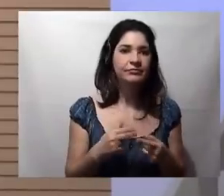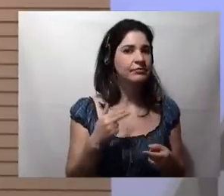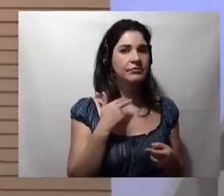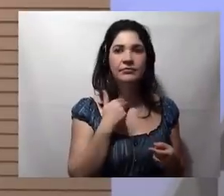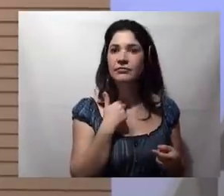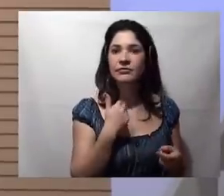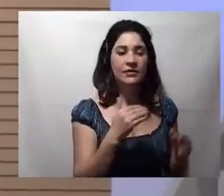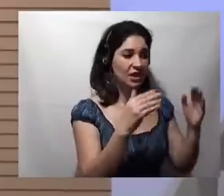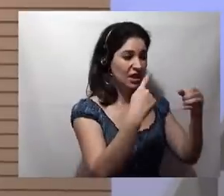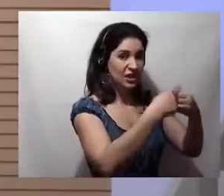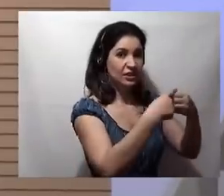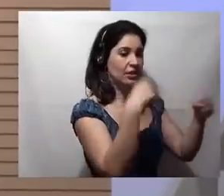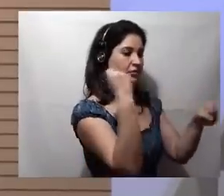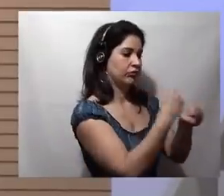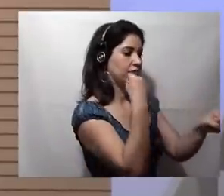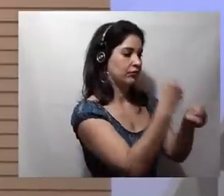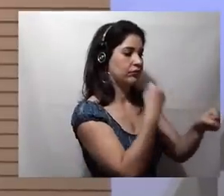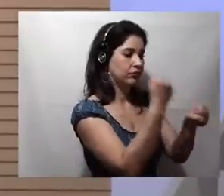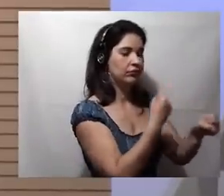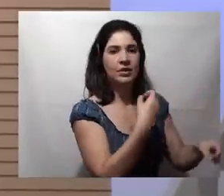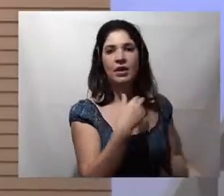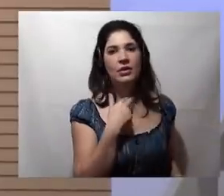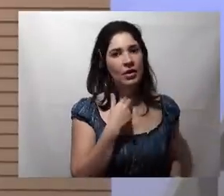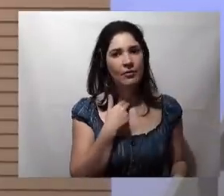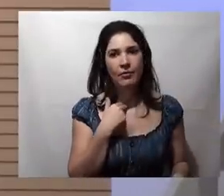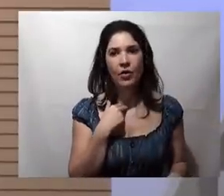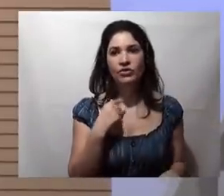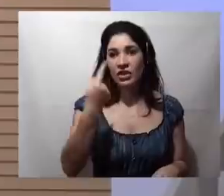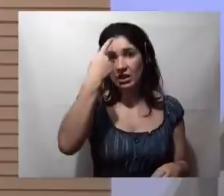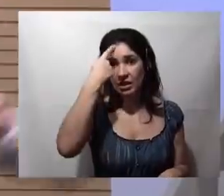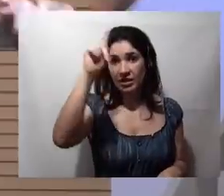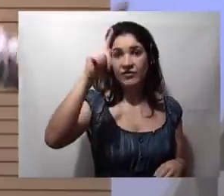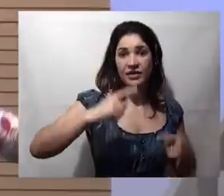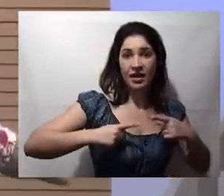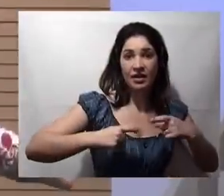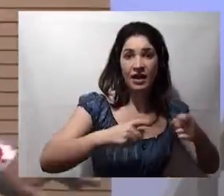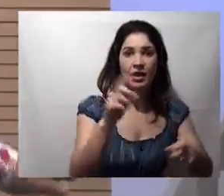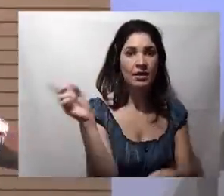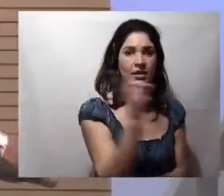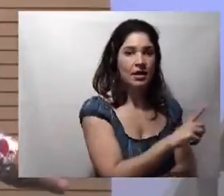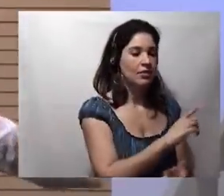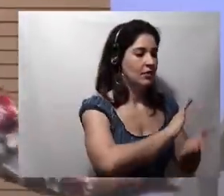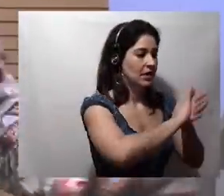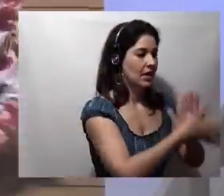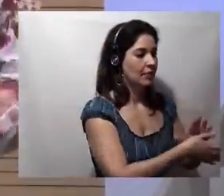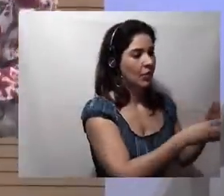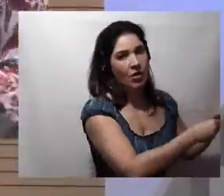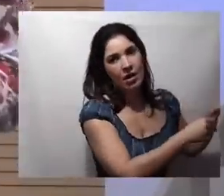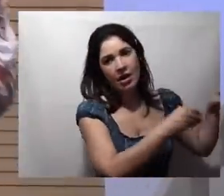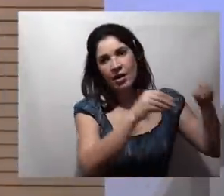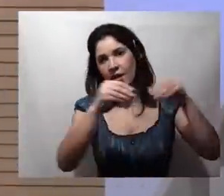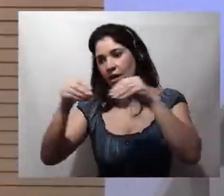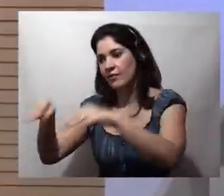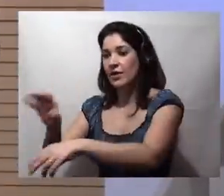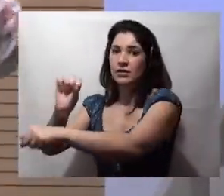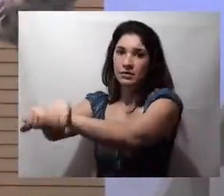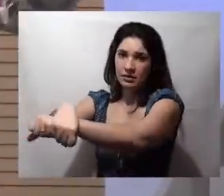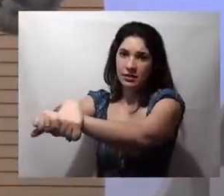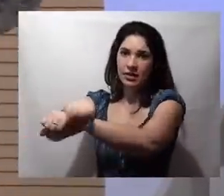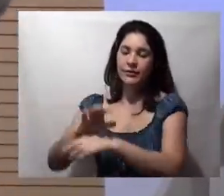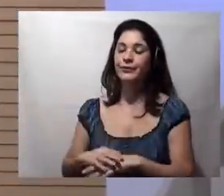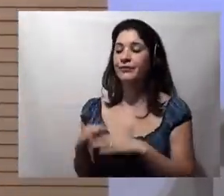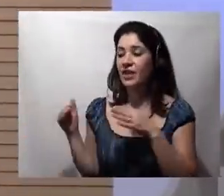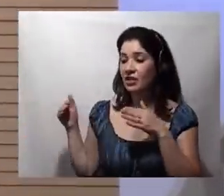a cidade não pode aparelhar arma de guerra vai embora todo mundo acabou esperança a